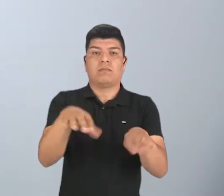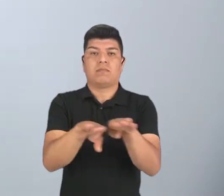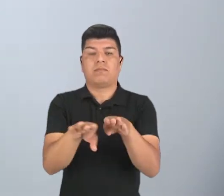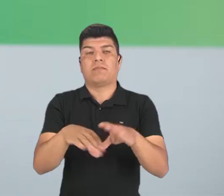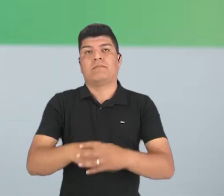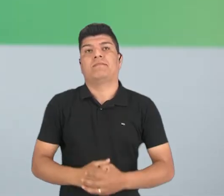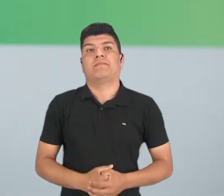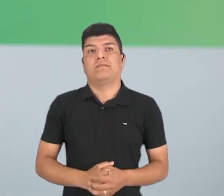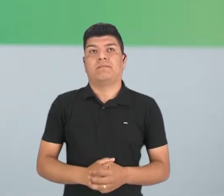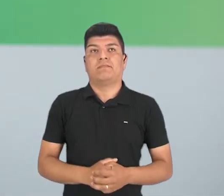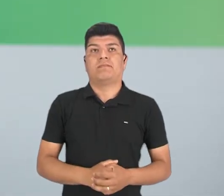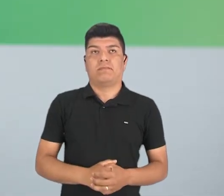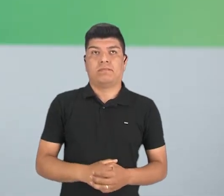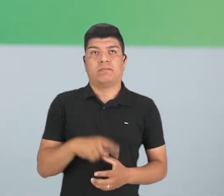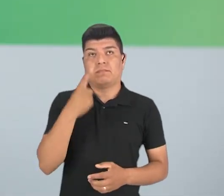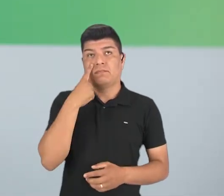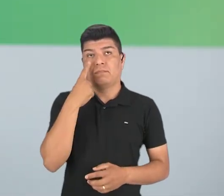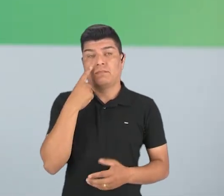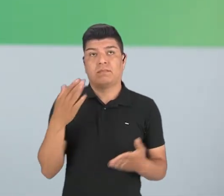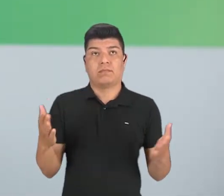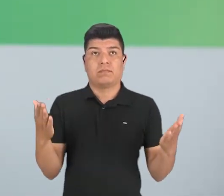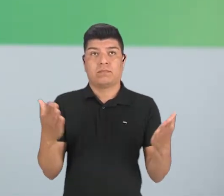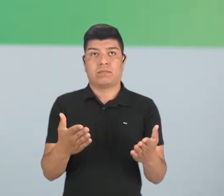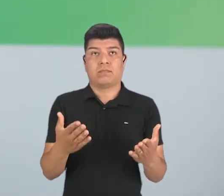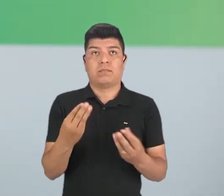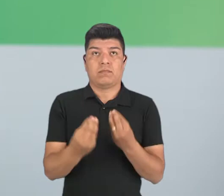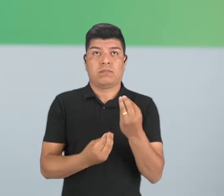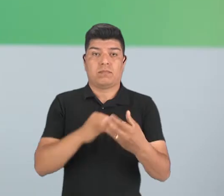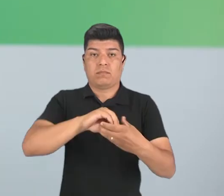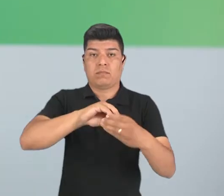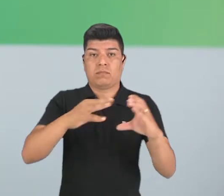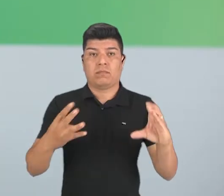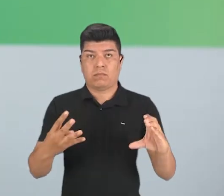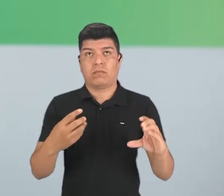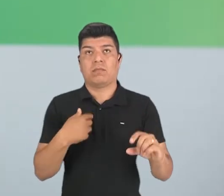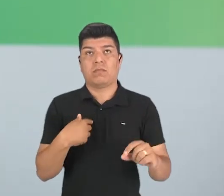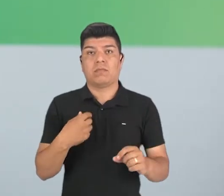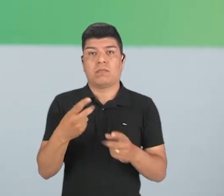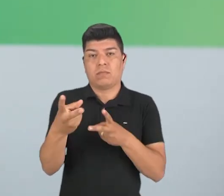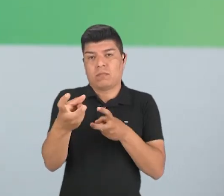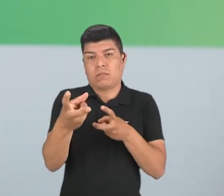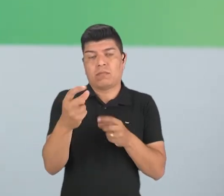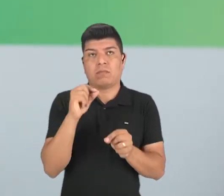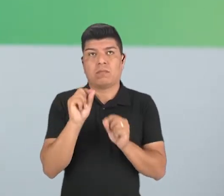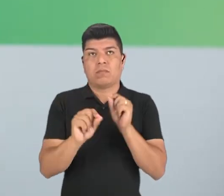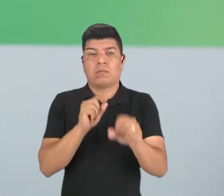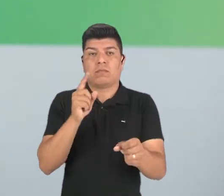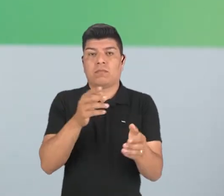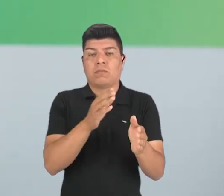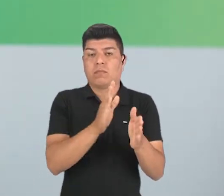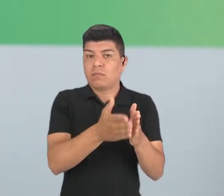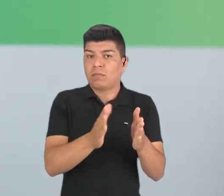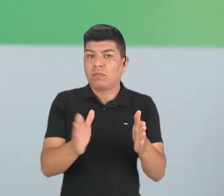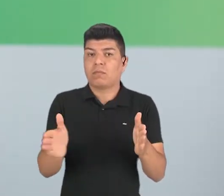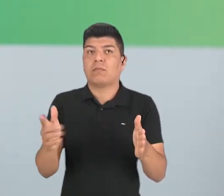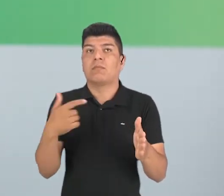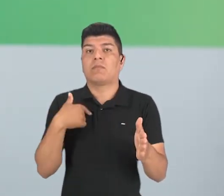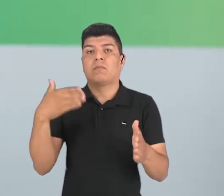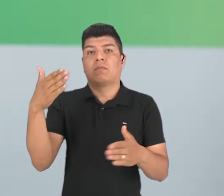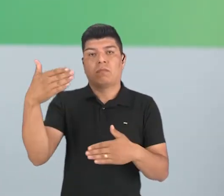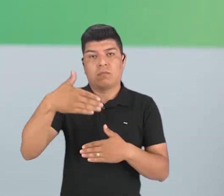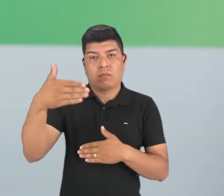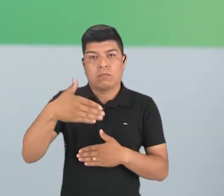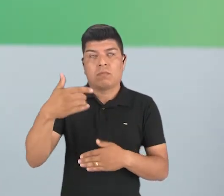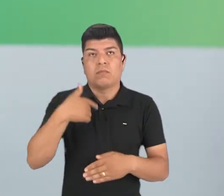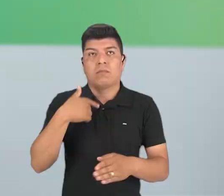segundo. Vejamos agora como se caracteriza, como identificamos o tempo e a